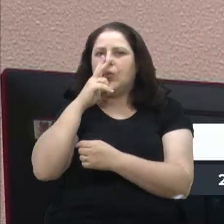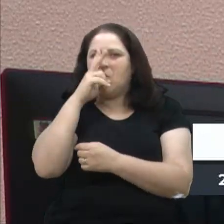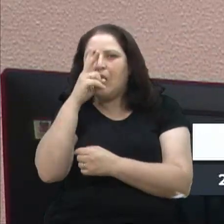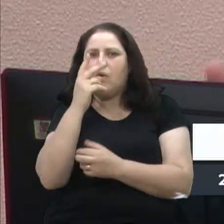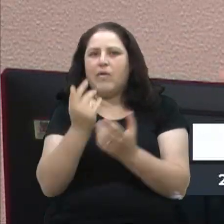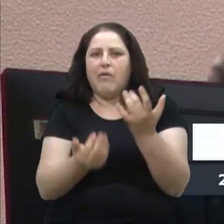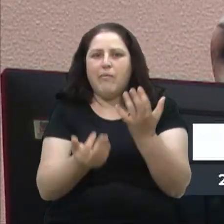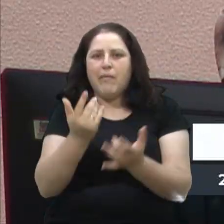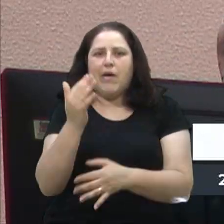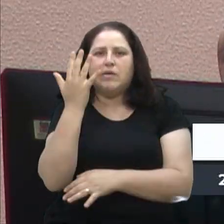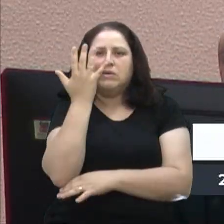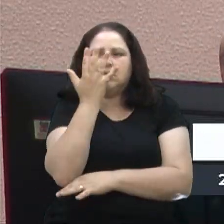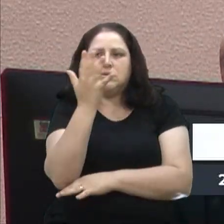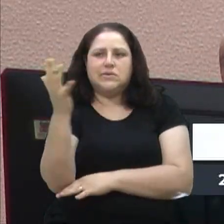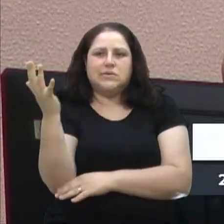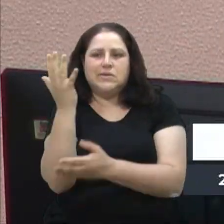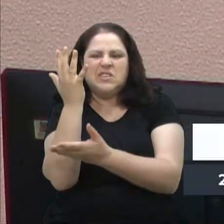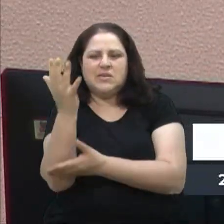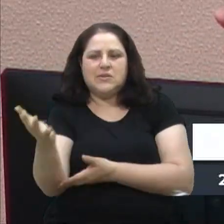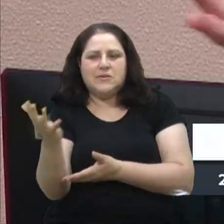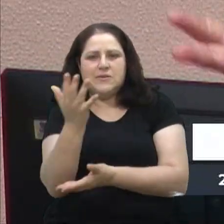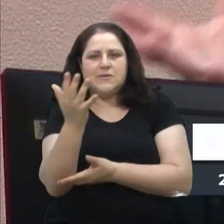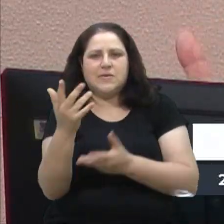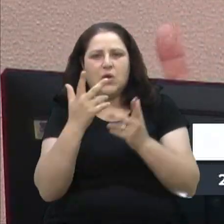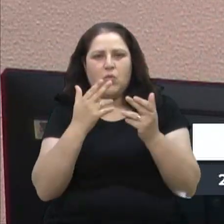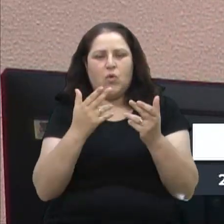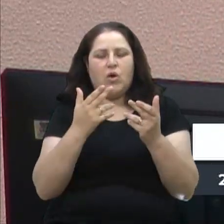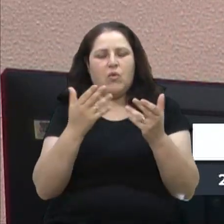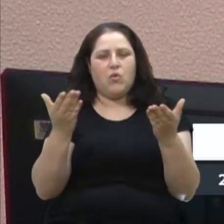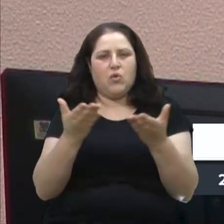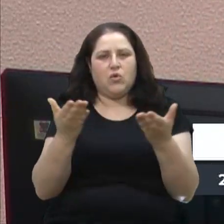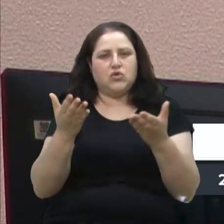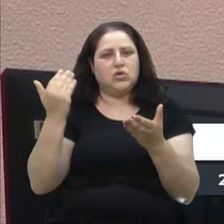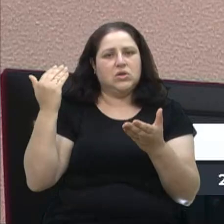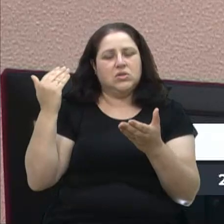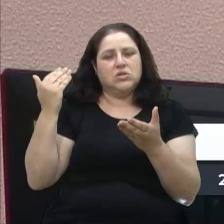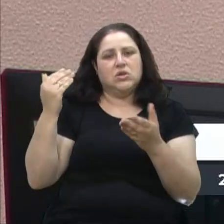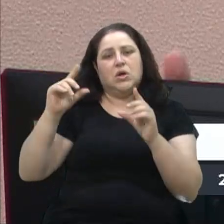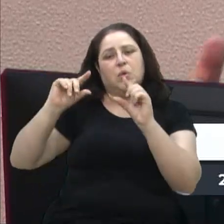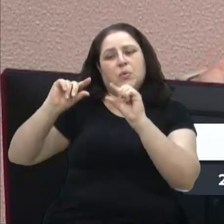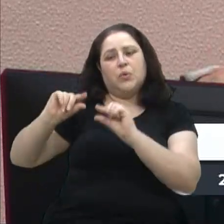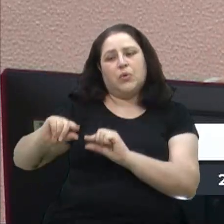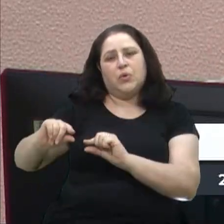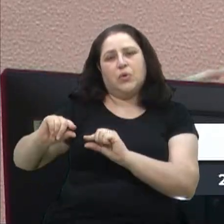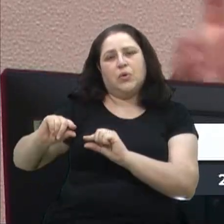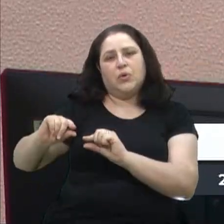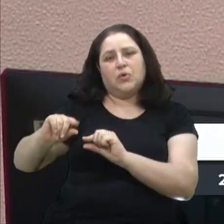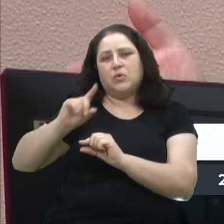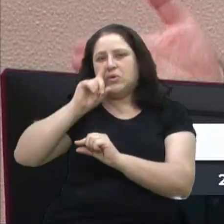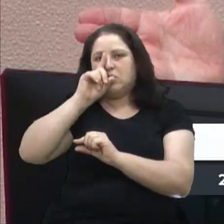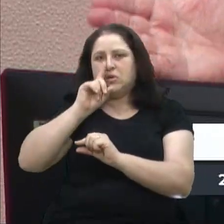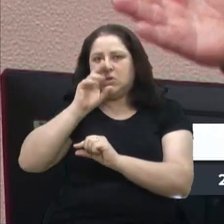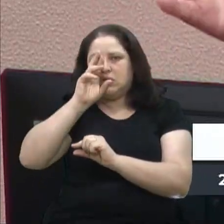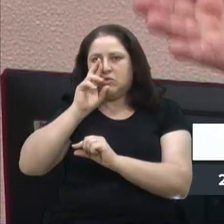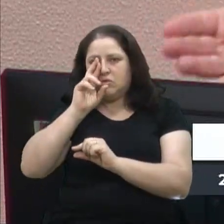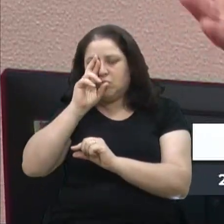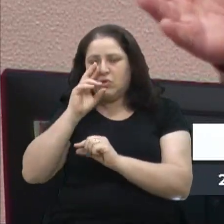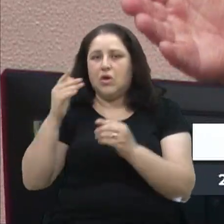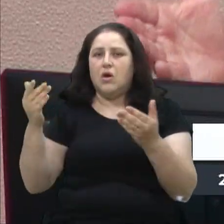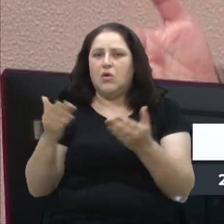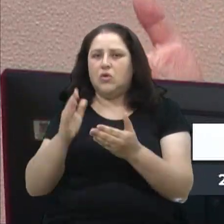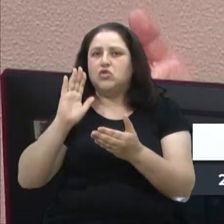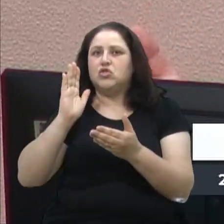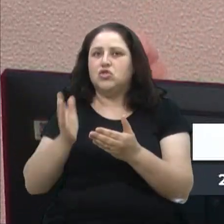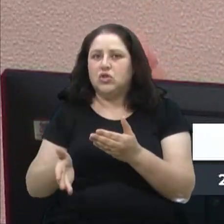hoje, aí não se apontava tantos riscos. Mas hoje, né, como já se